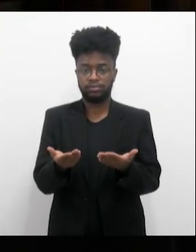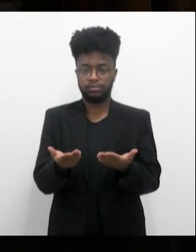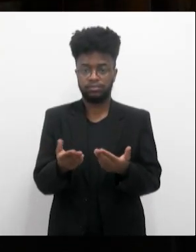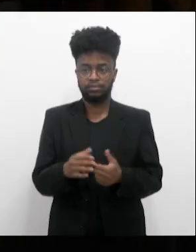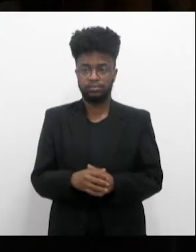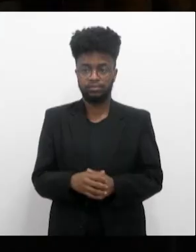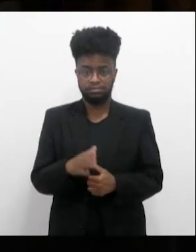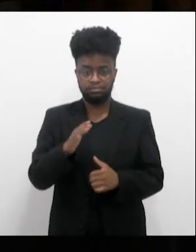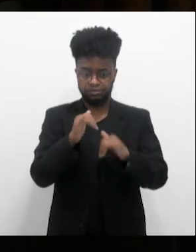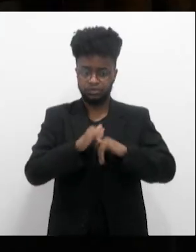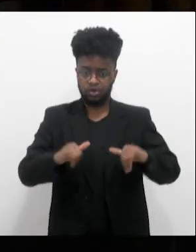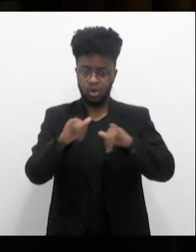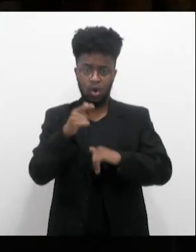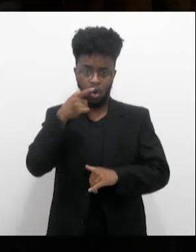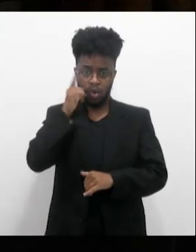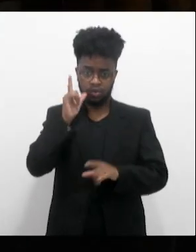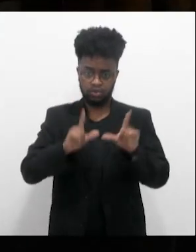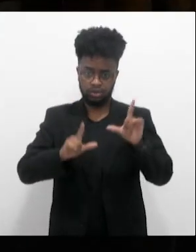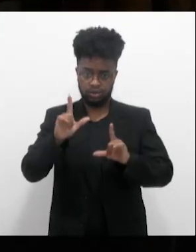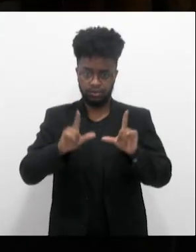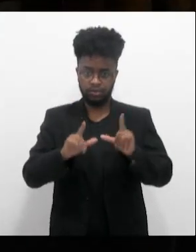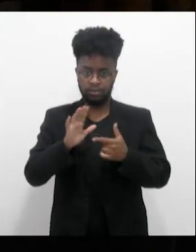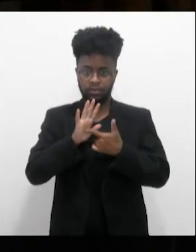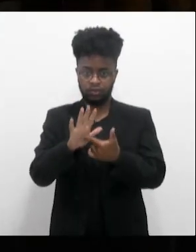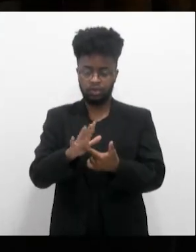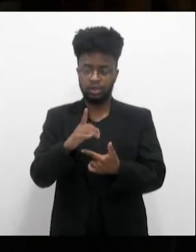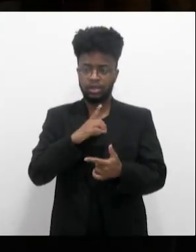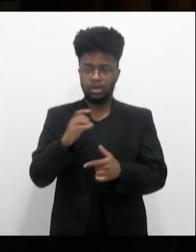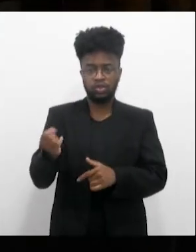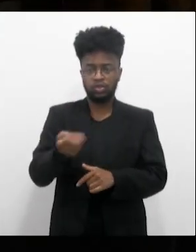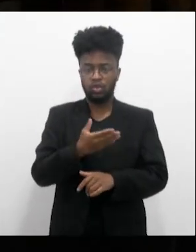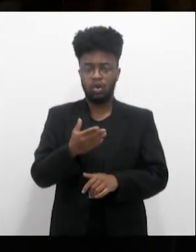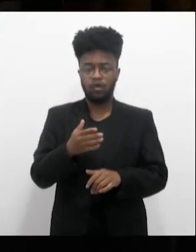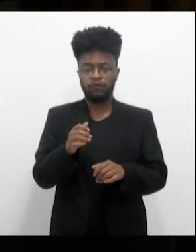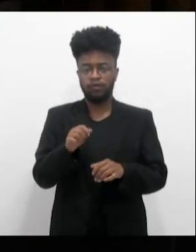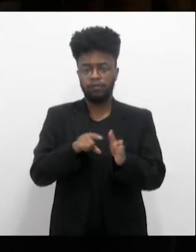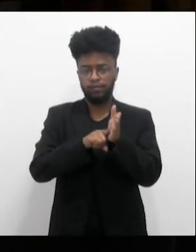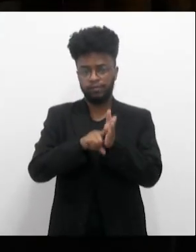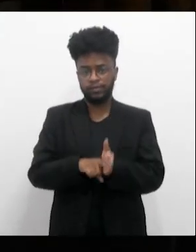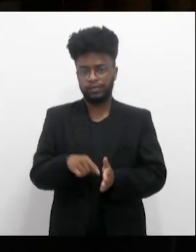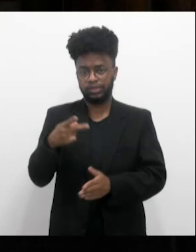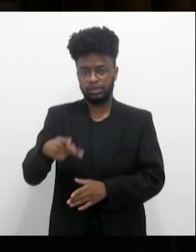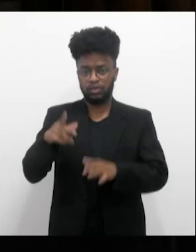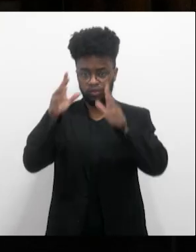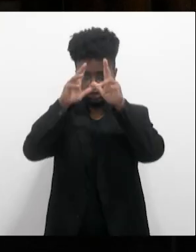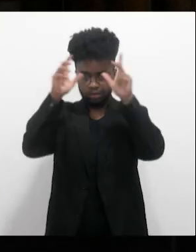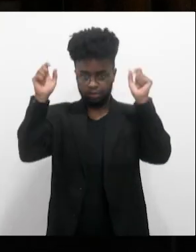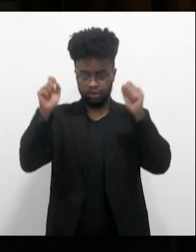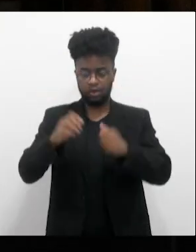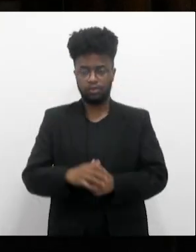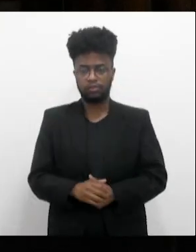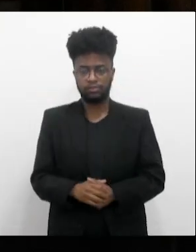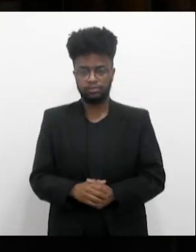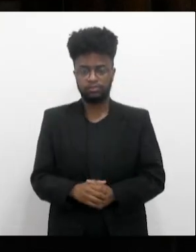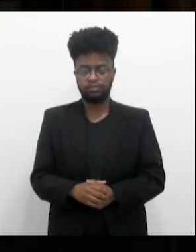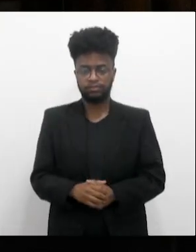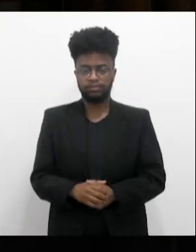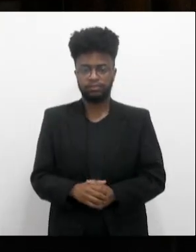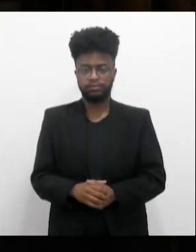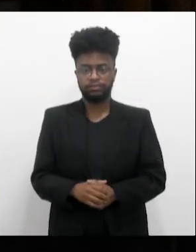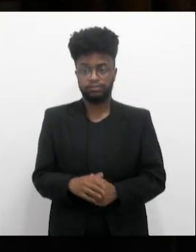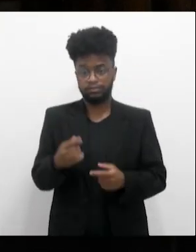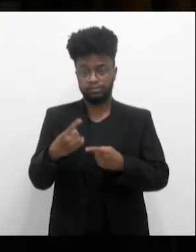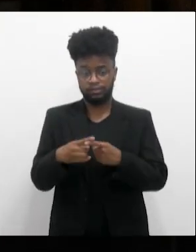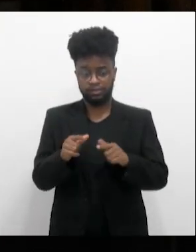foi divulgado ontem pela mídia, numa atualização dessa auditoria do tribunal, né, que sucessivamente